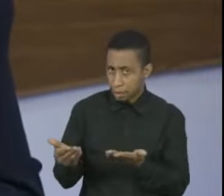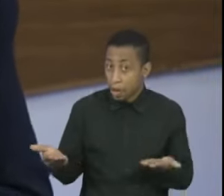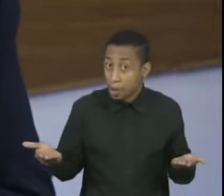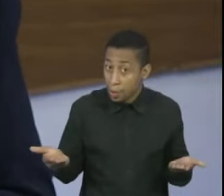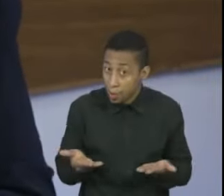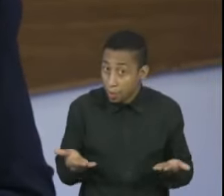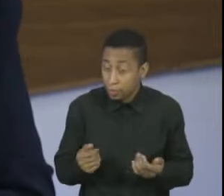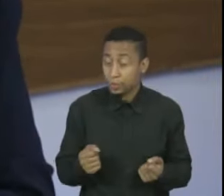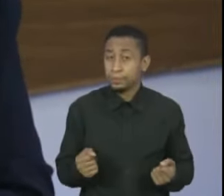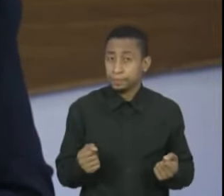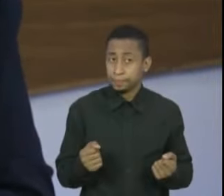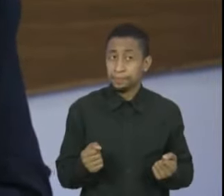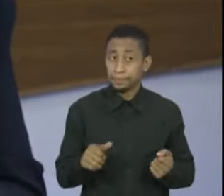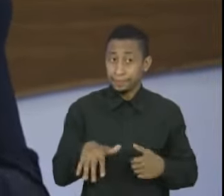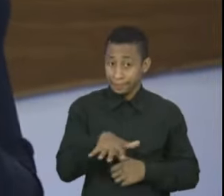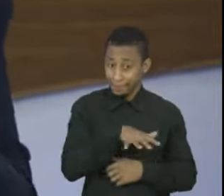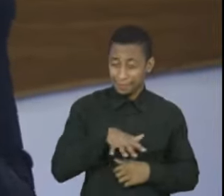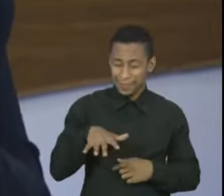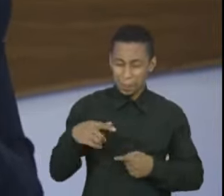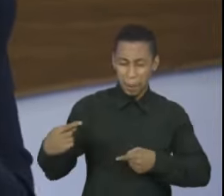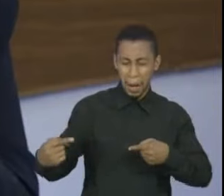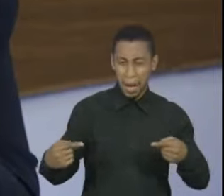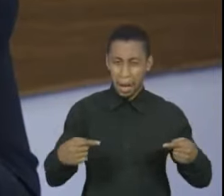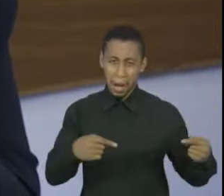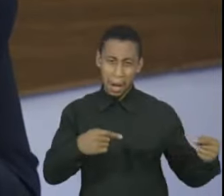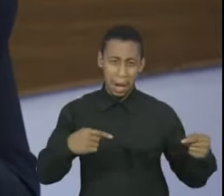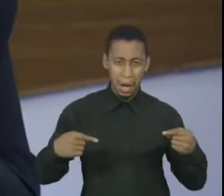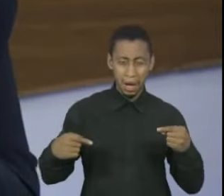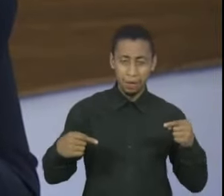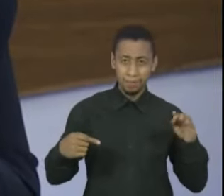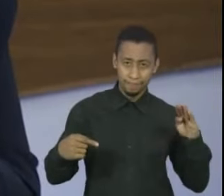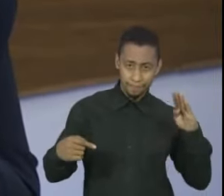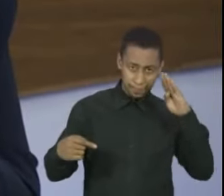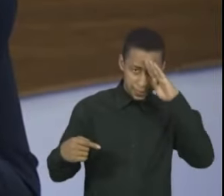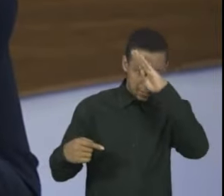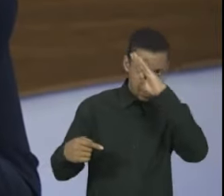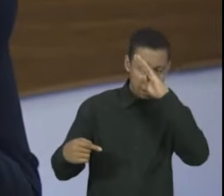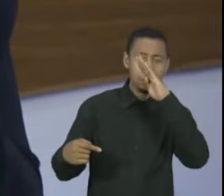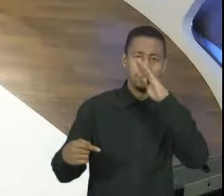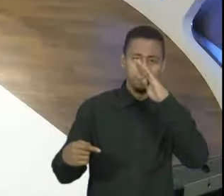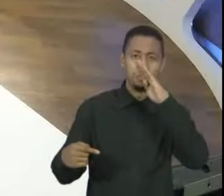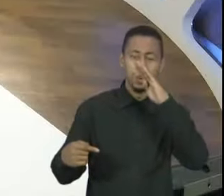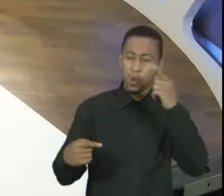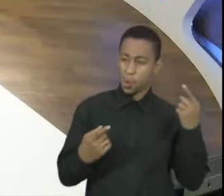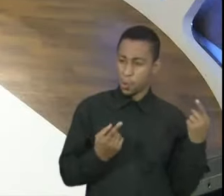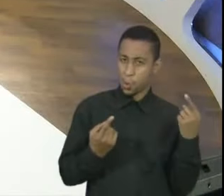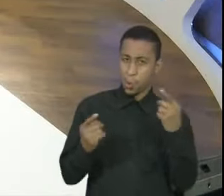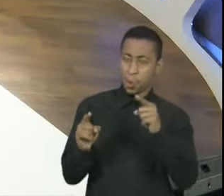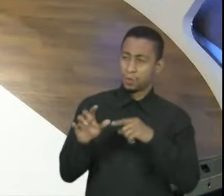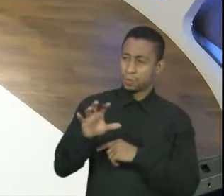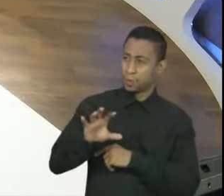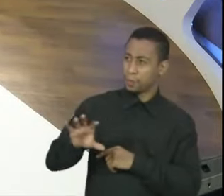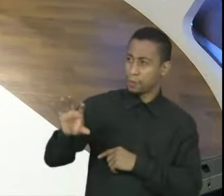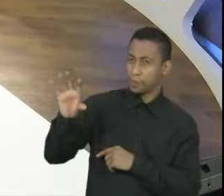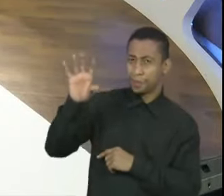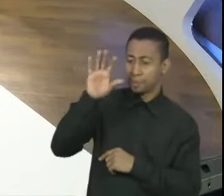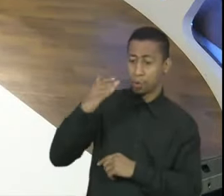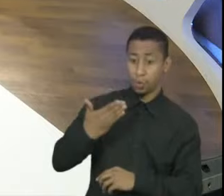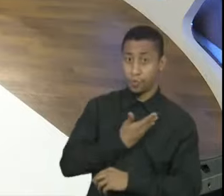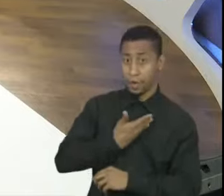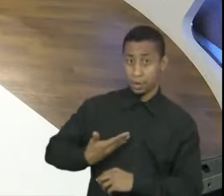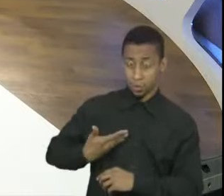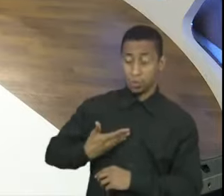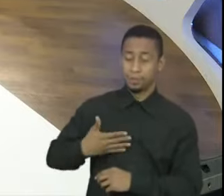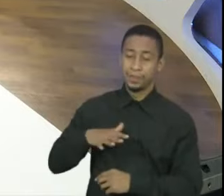nessa nessa briga do Presidente com governadores que que ganhou uma versão no Supremo